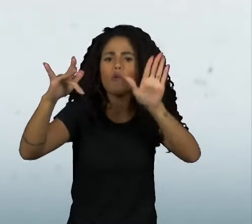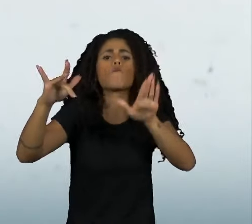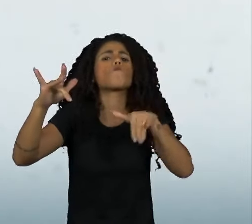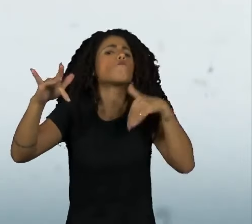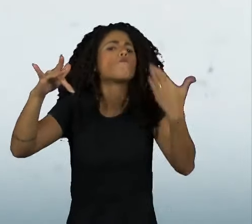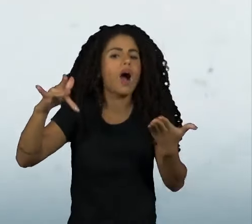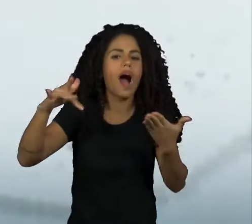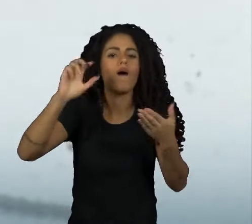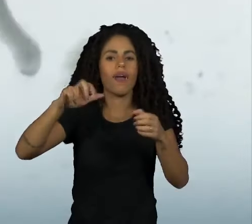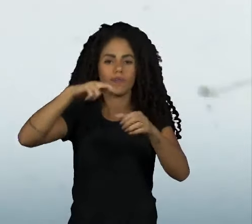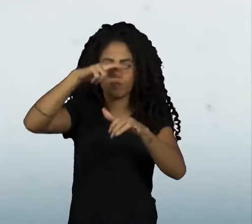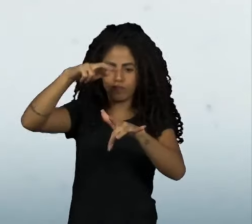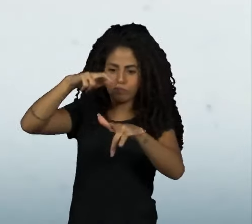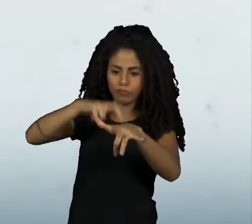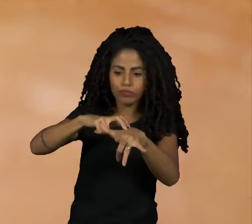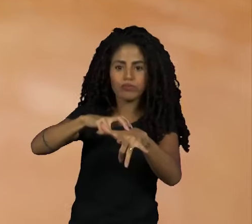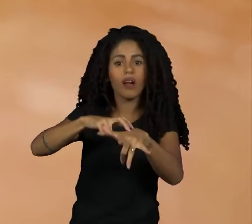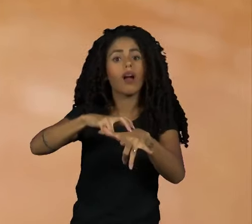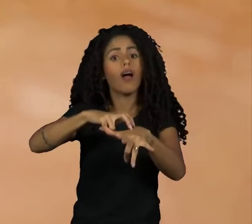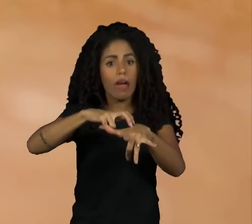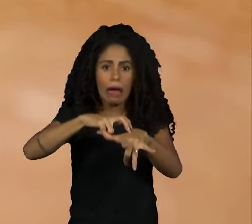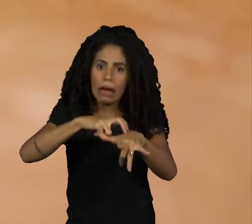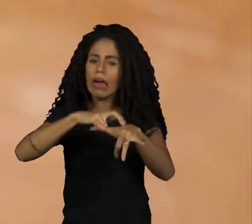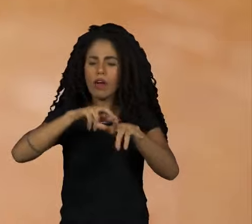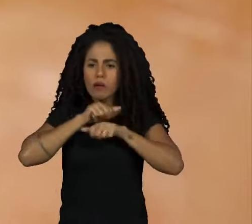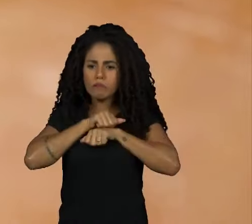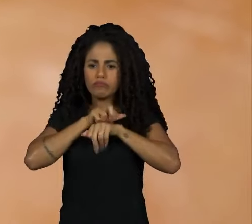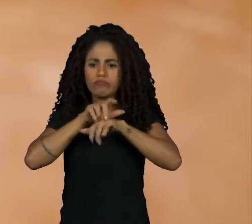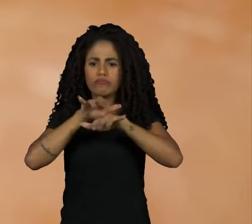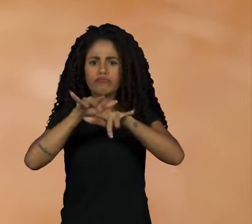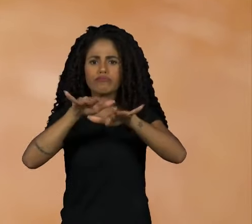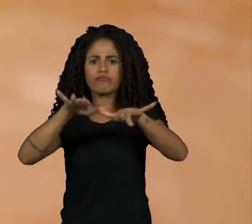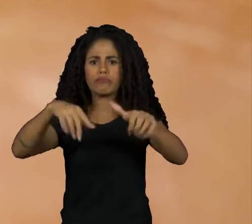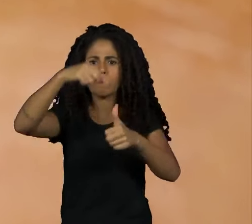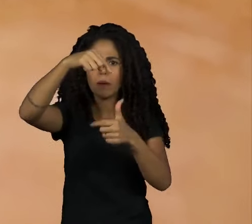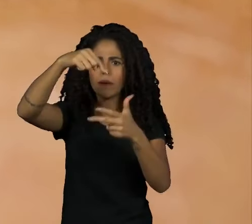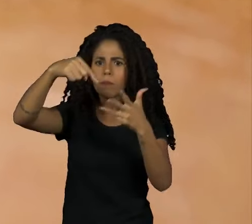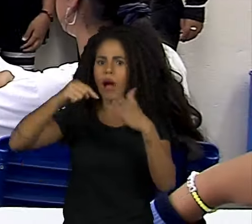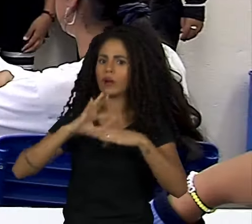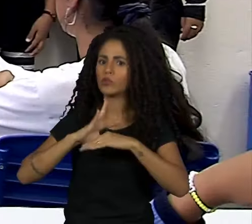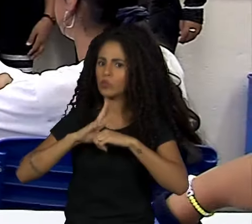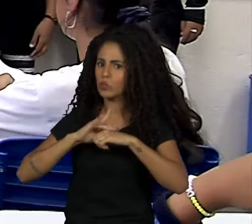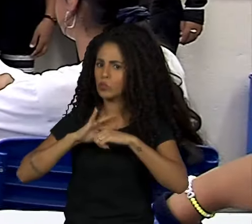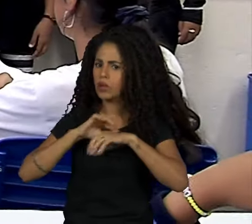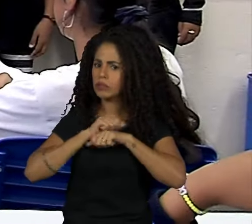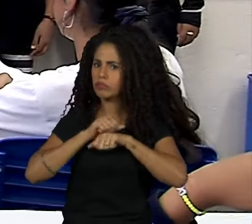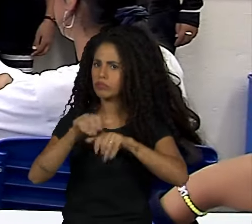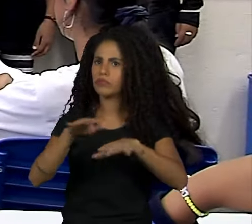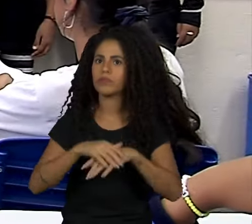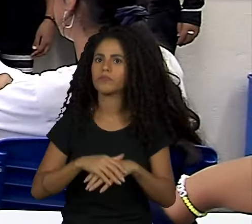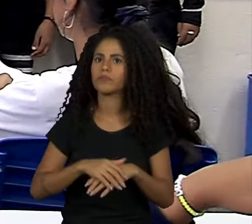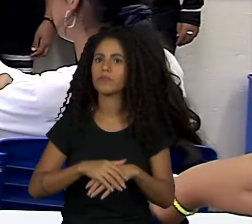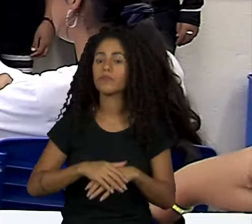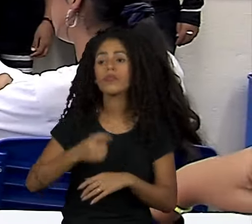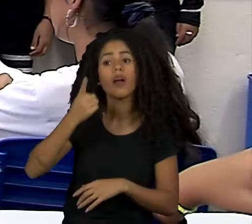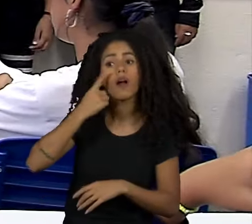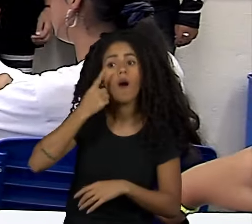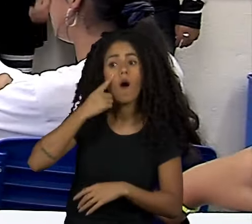ao Aedes aegypti, um mosquito transmissor de algumas doenças. Então, turminha, nós temos